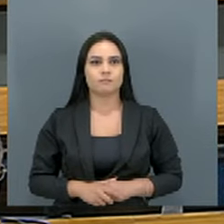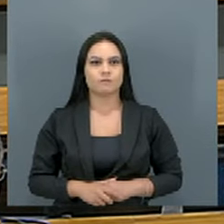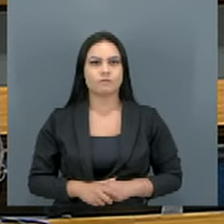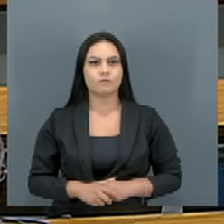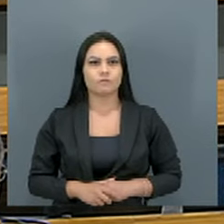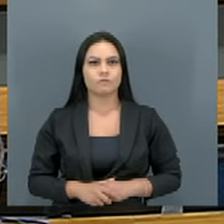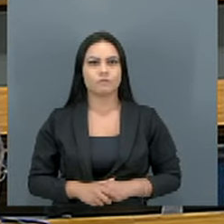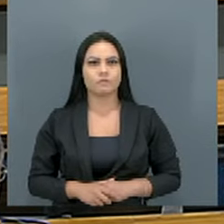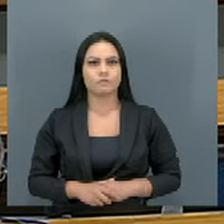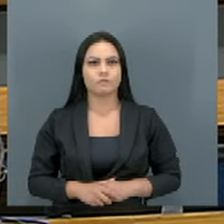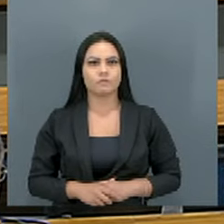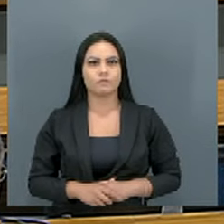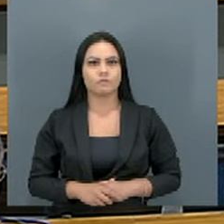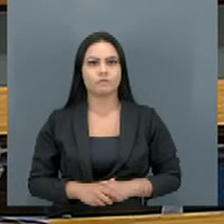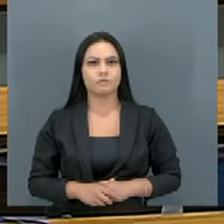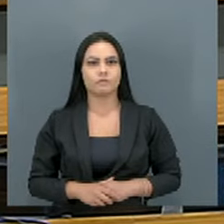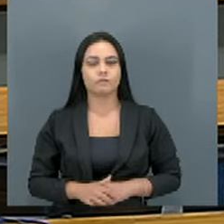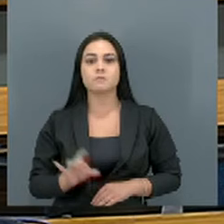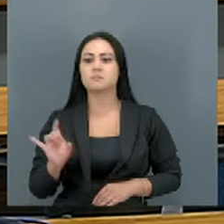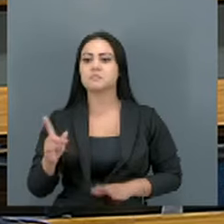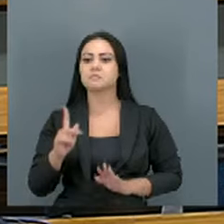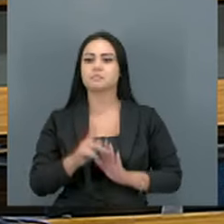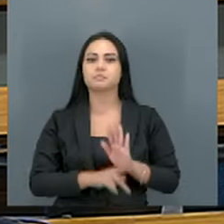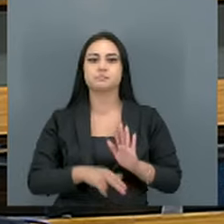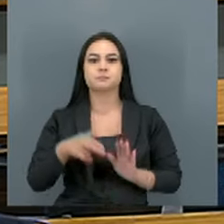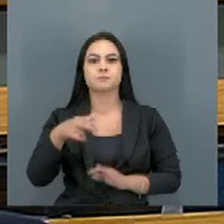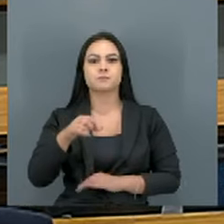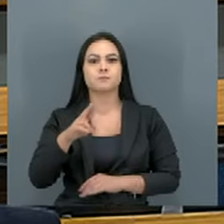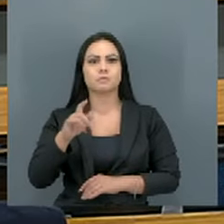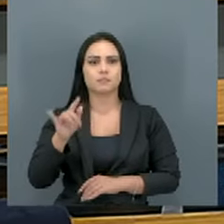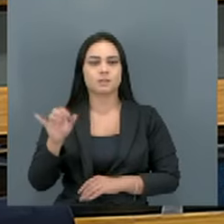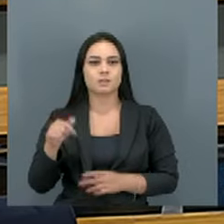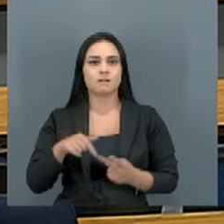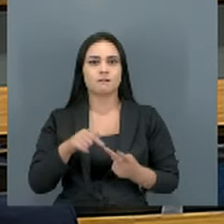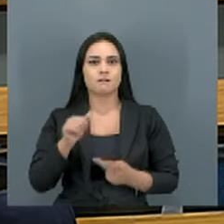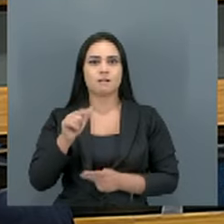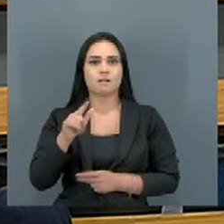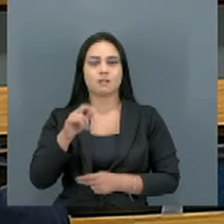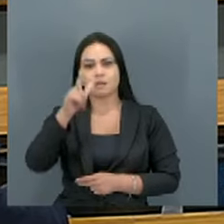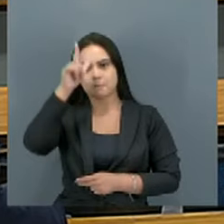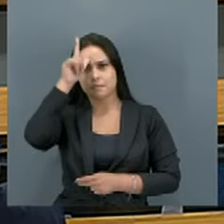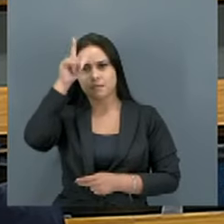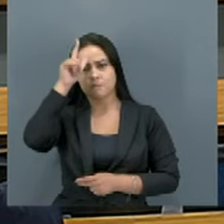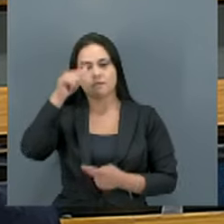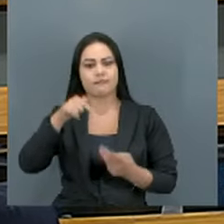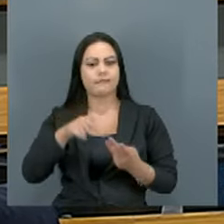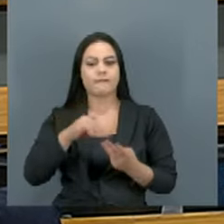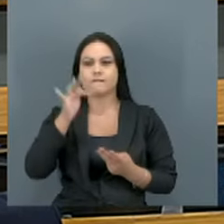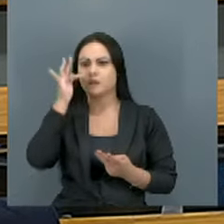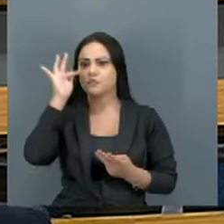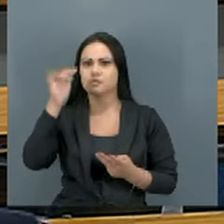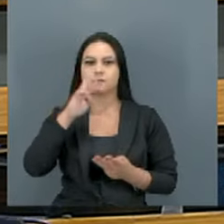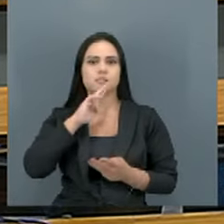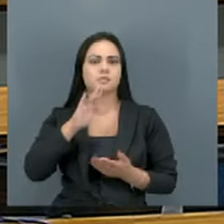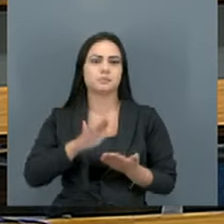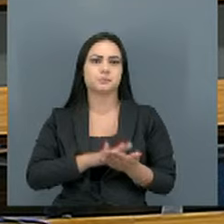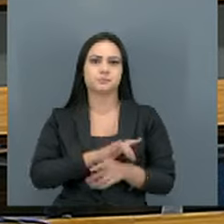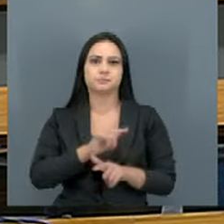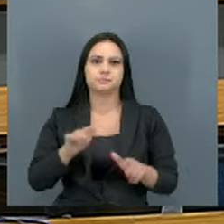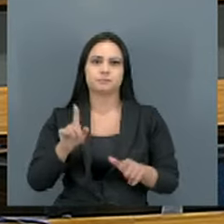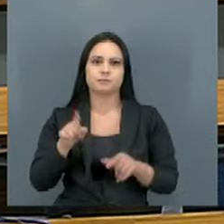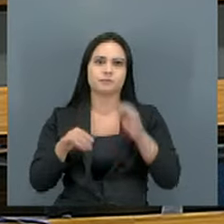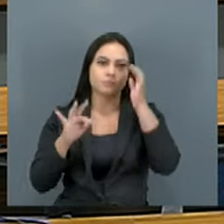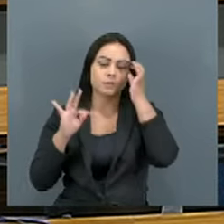Só fazer de projeto Noruega, Alemanha, França, mas não chega a resultado. É